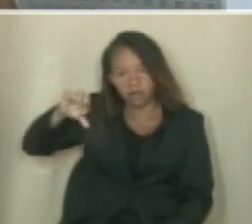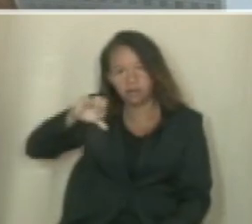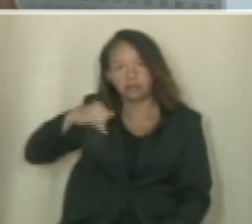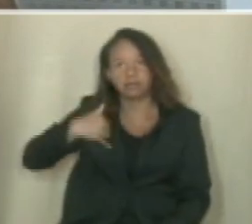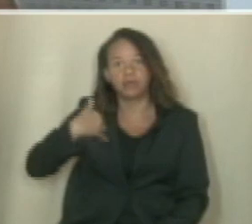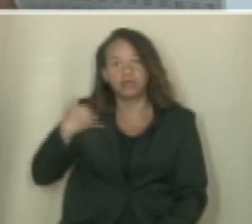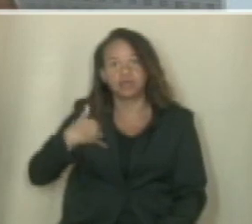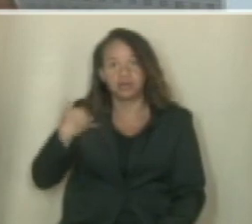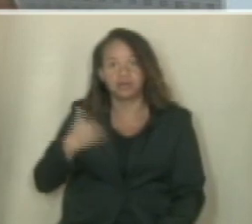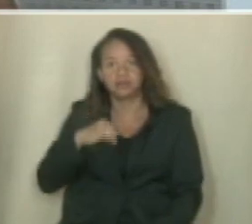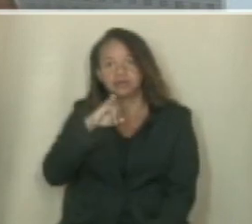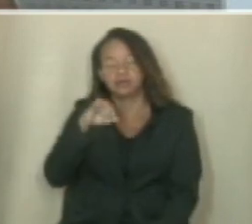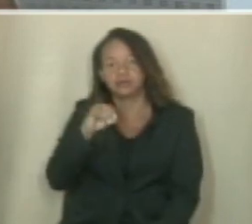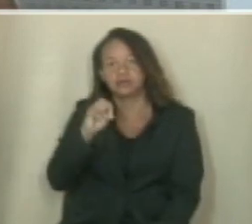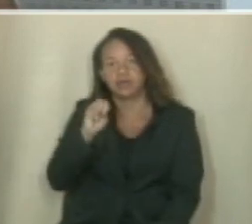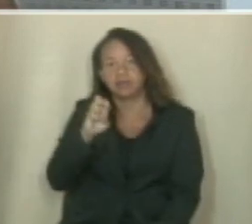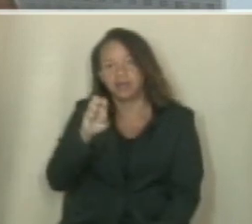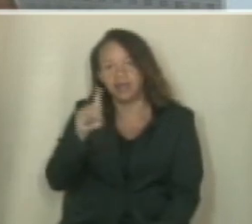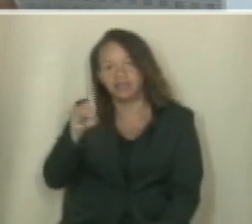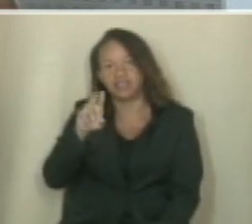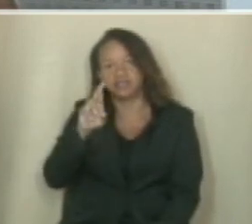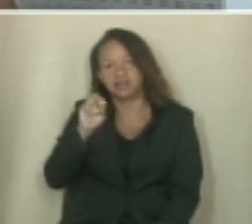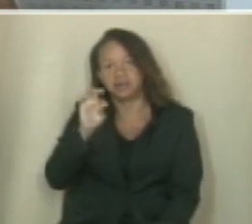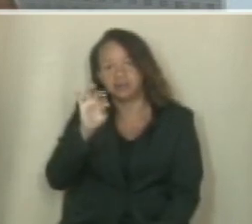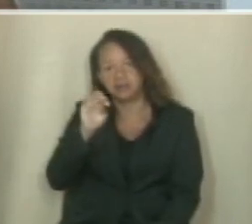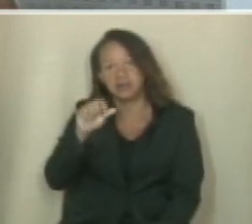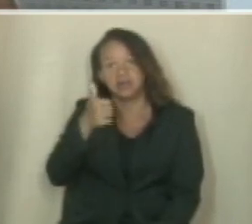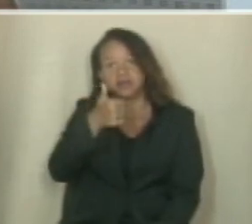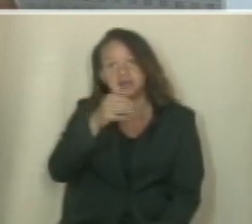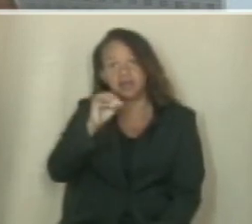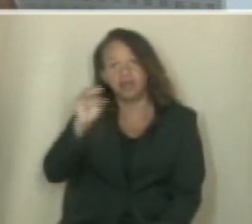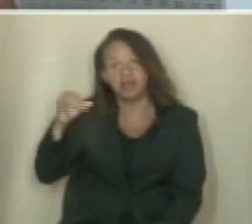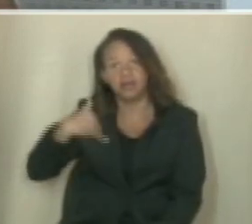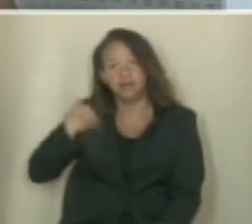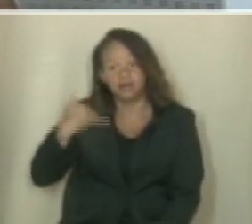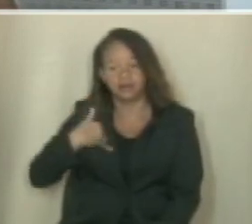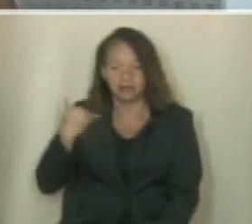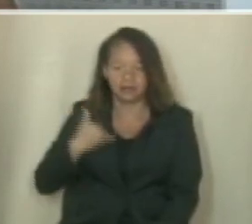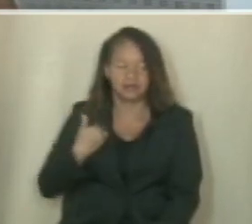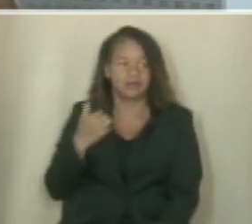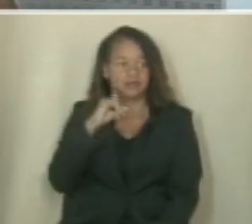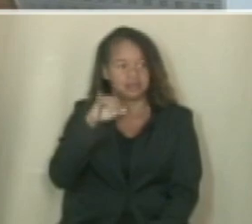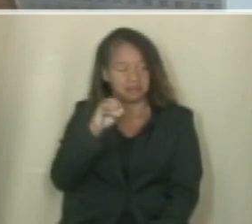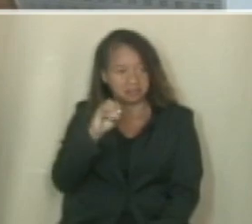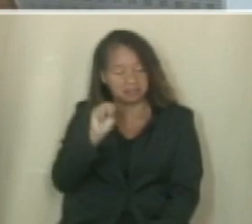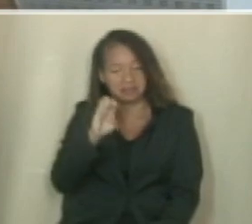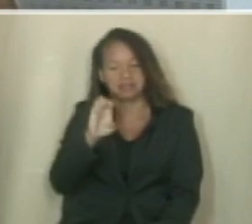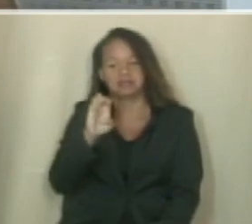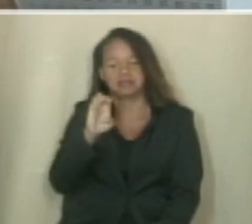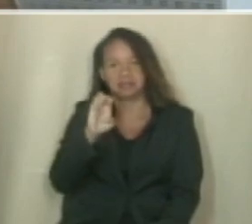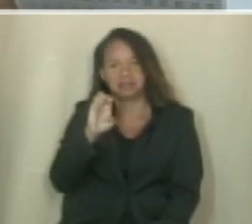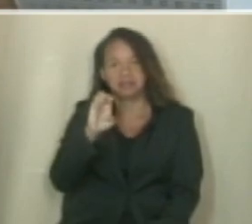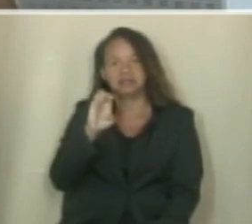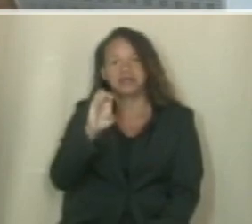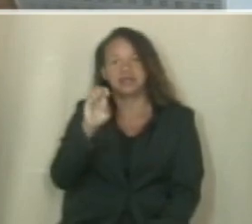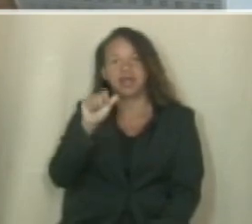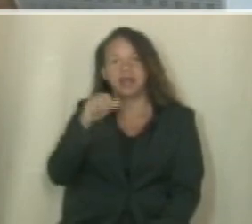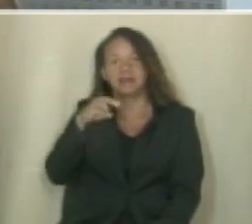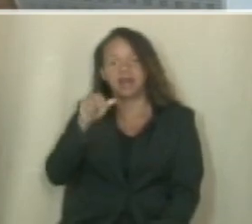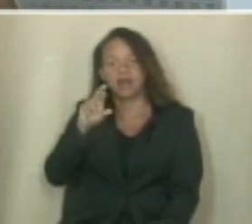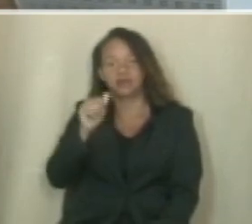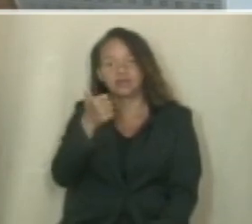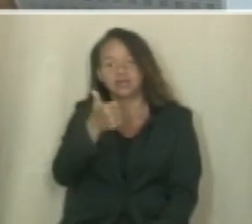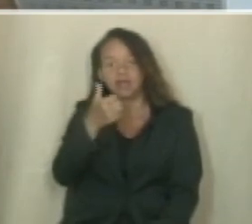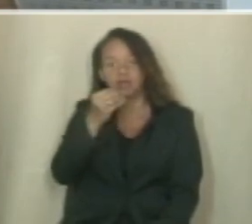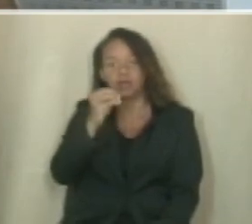anos, José Ribeiro da Silva, com 100 anos, José Amaro da Silva, com 104 anos,